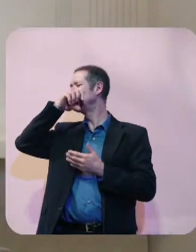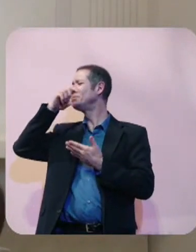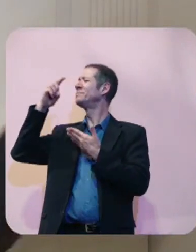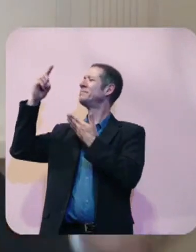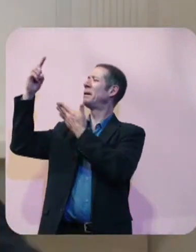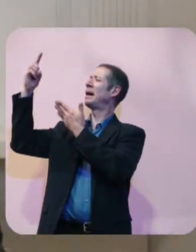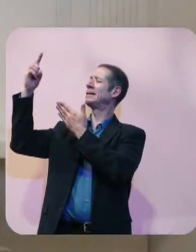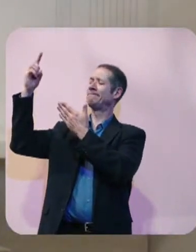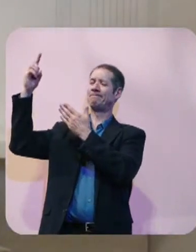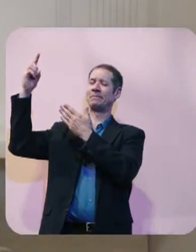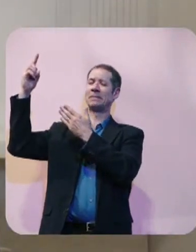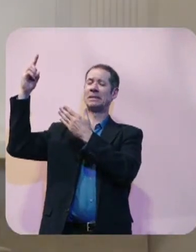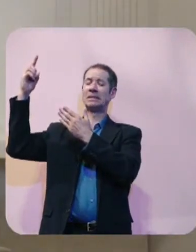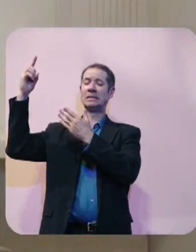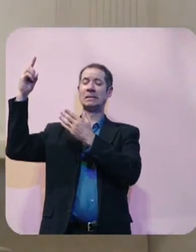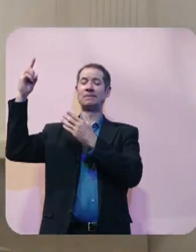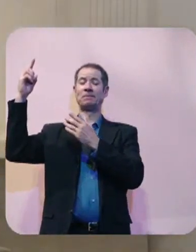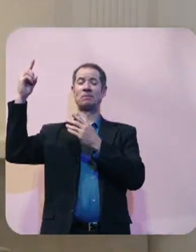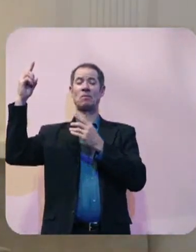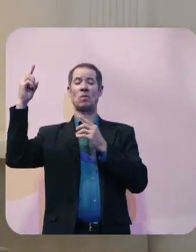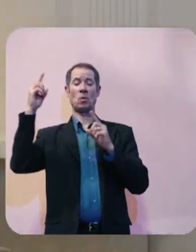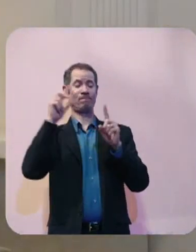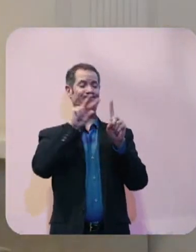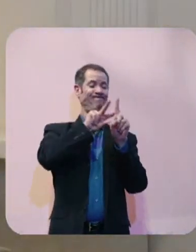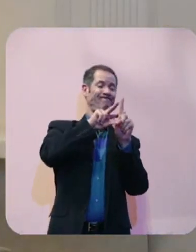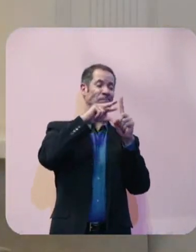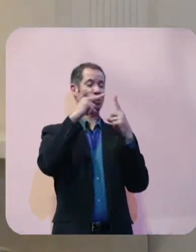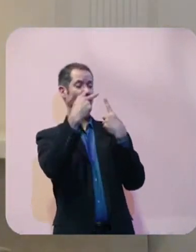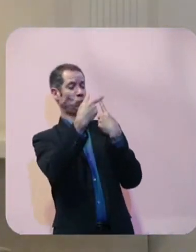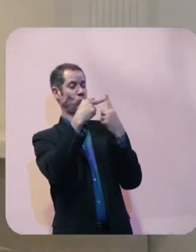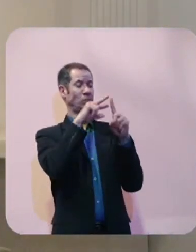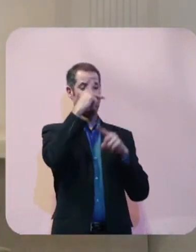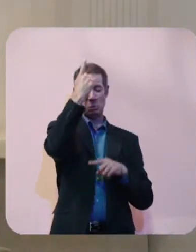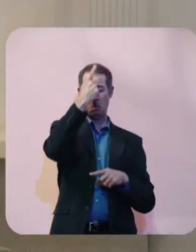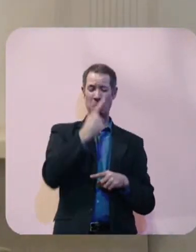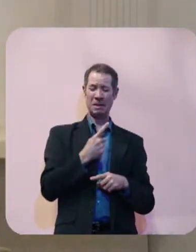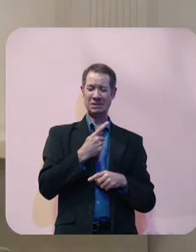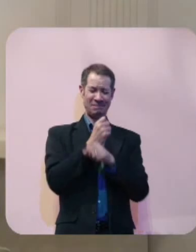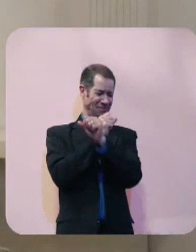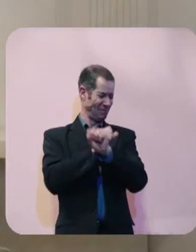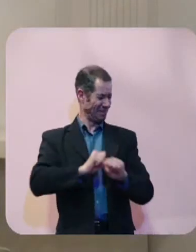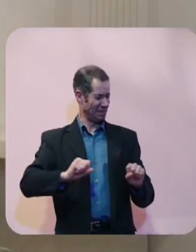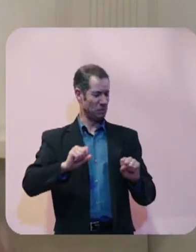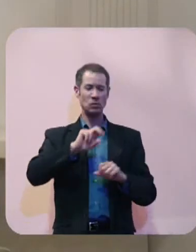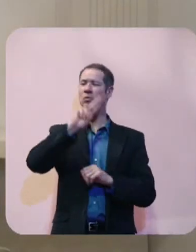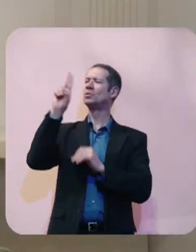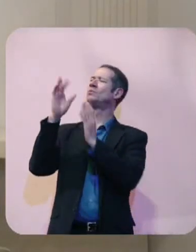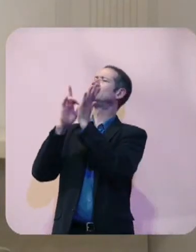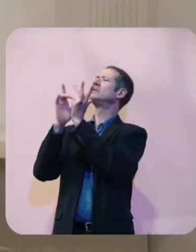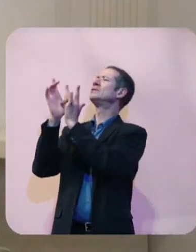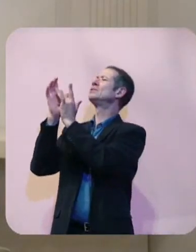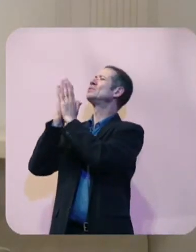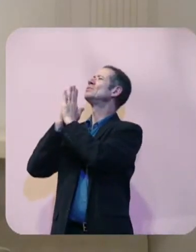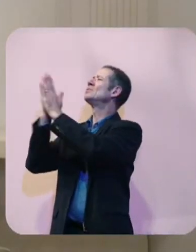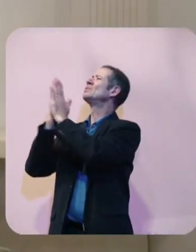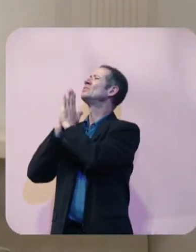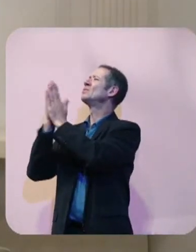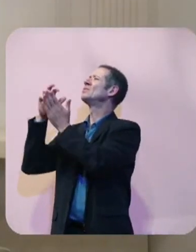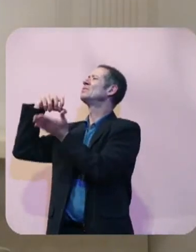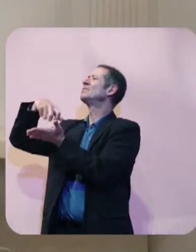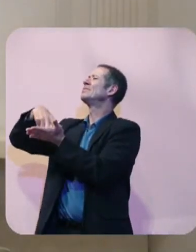humano, é impossível. Mas, Senhor, em nome de Jesus eu te peço,